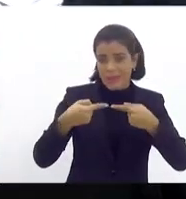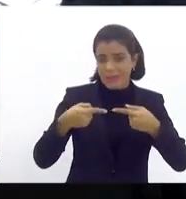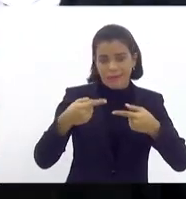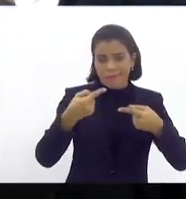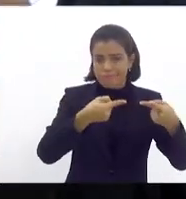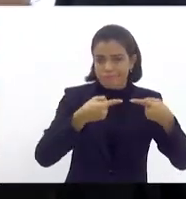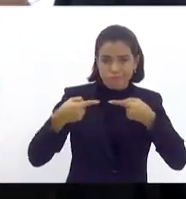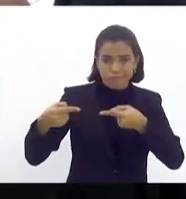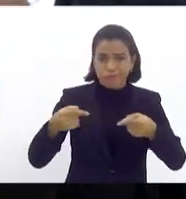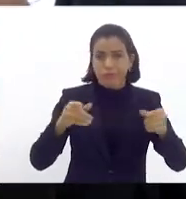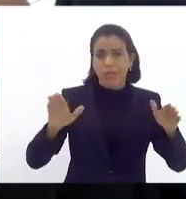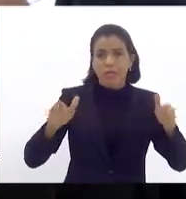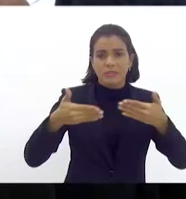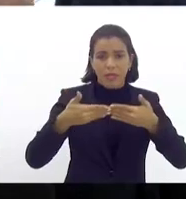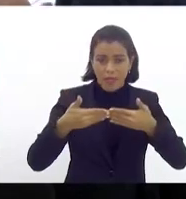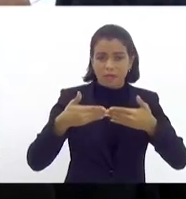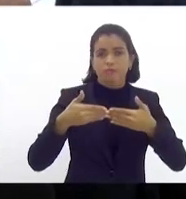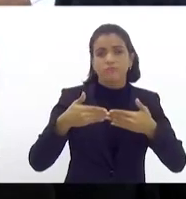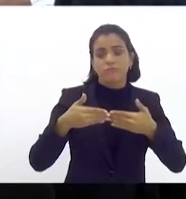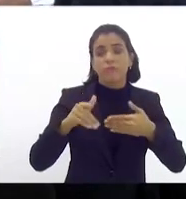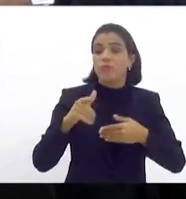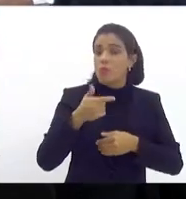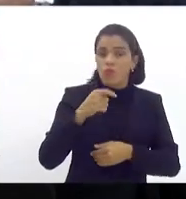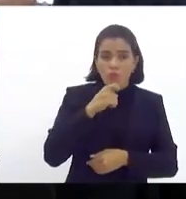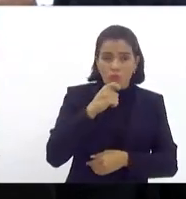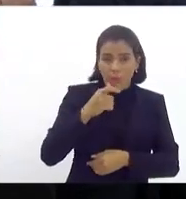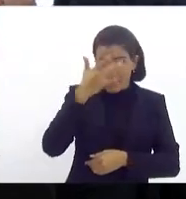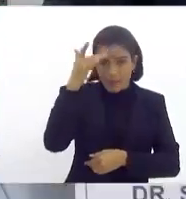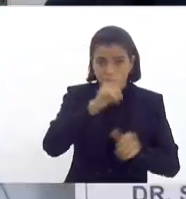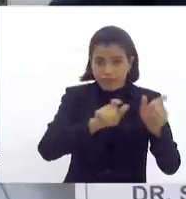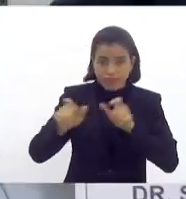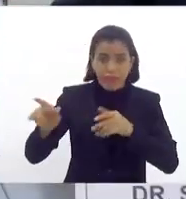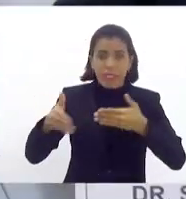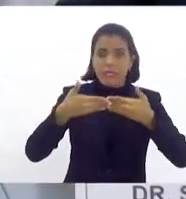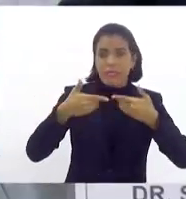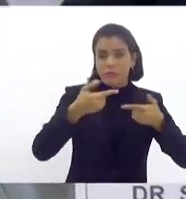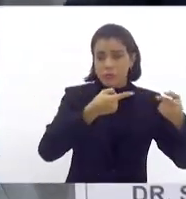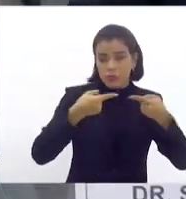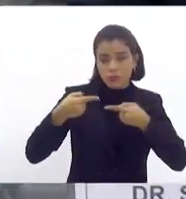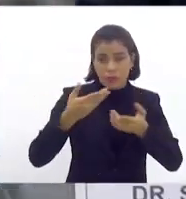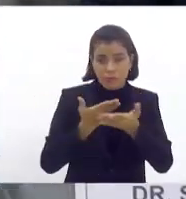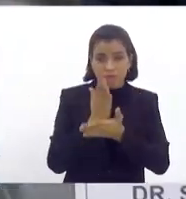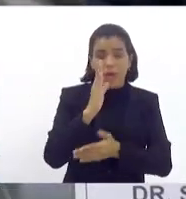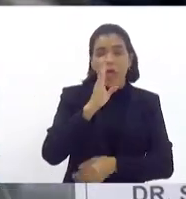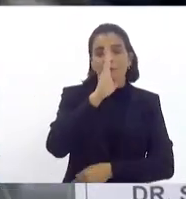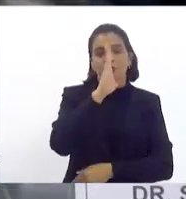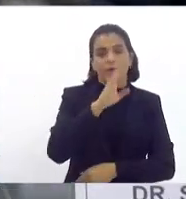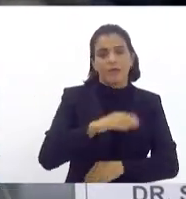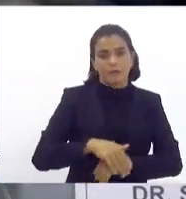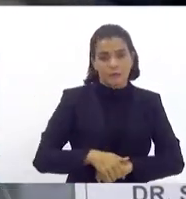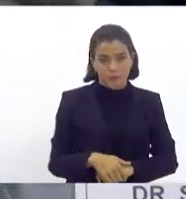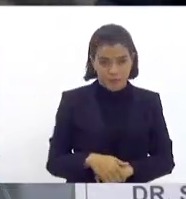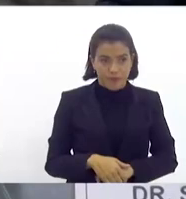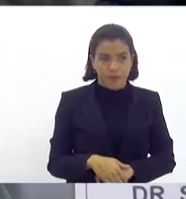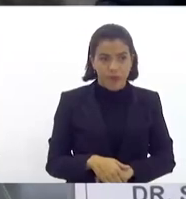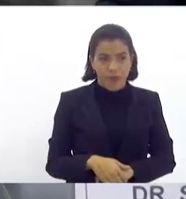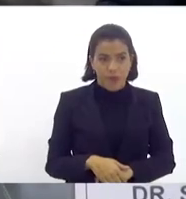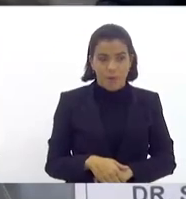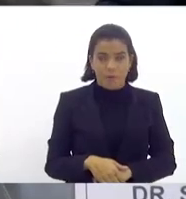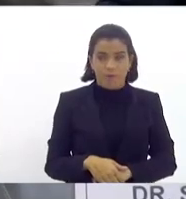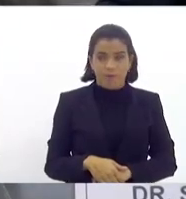do bloco de parecer do deputado doutor Serginho. Encerrada a discussão, não havendo quem queira discutir. Em votação, senhores que aprovam, permaneçam como estão, o parecer do relator.